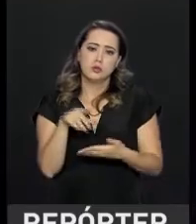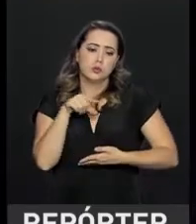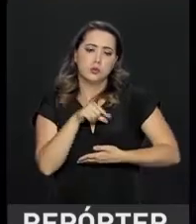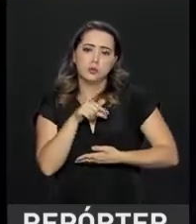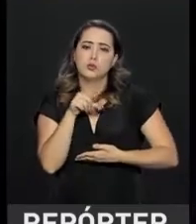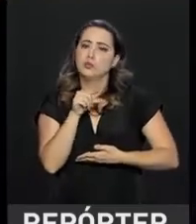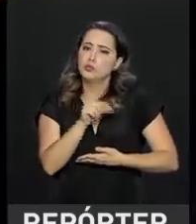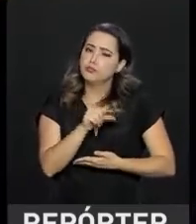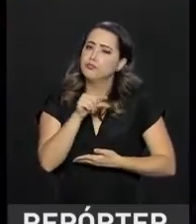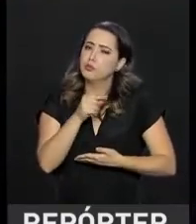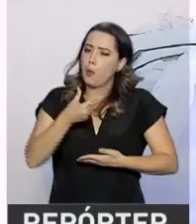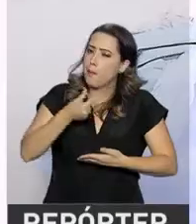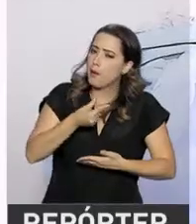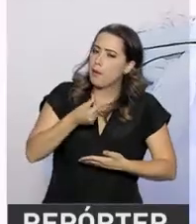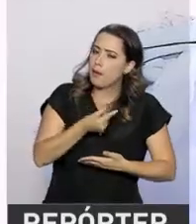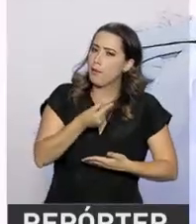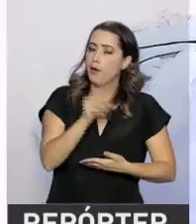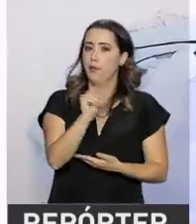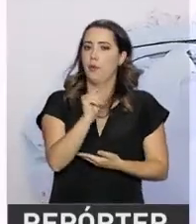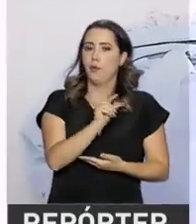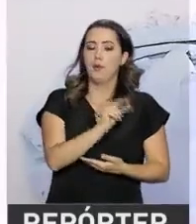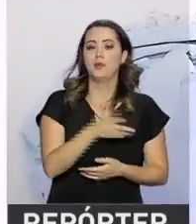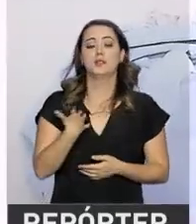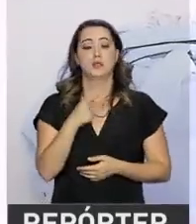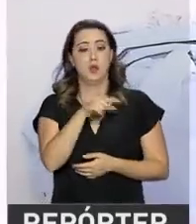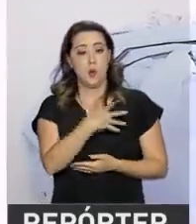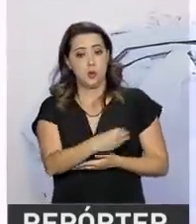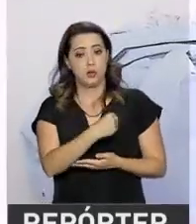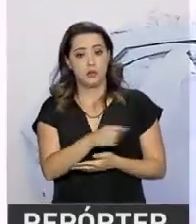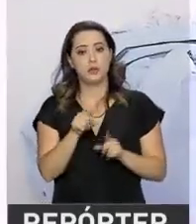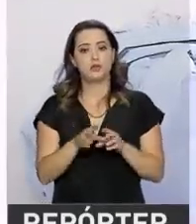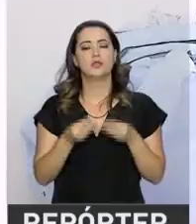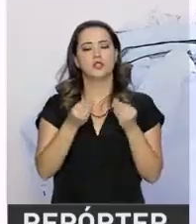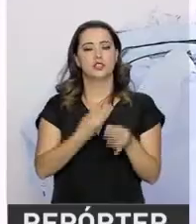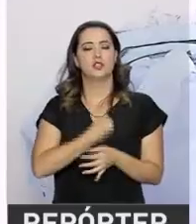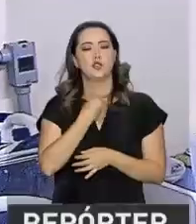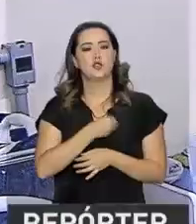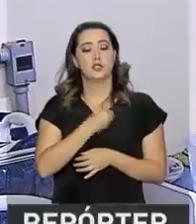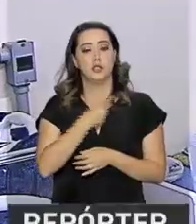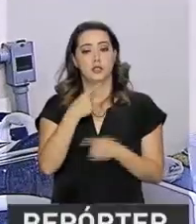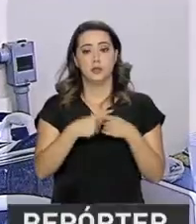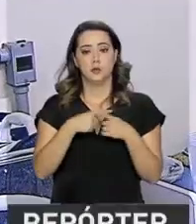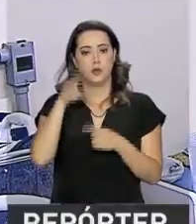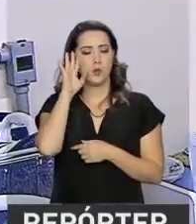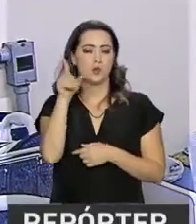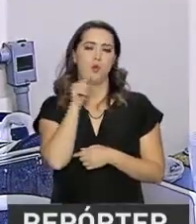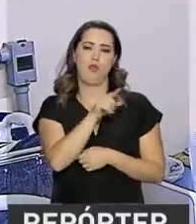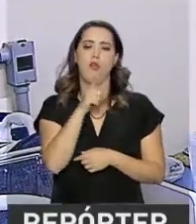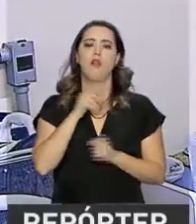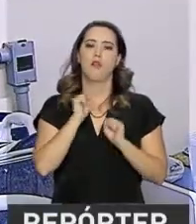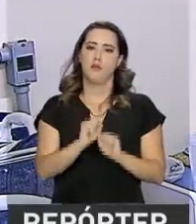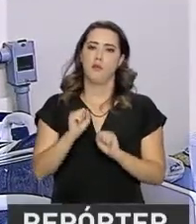aos pouquinhos, com uma seringa. Foi o leite do banco que garantiu a sobrevivência da pequena. O sonho de Ingrid